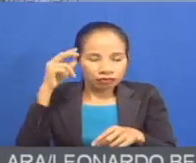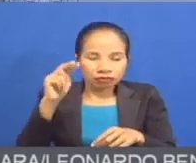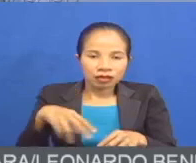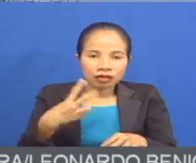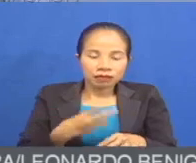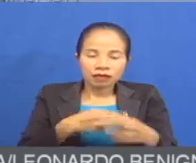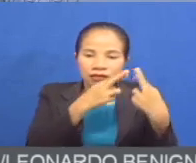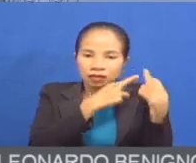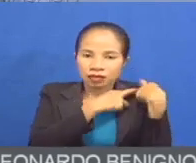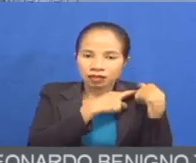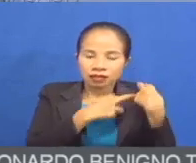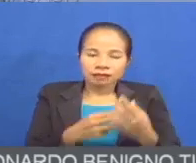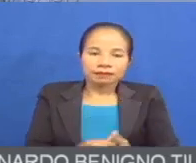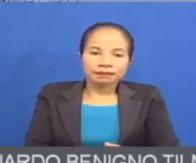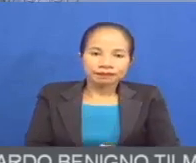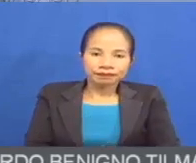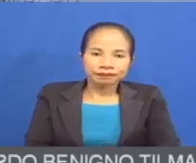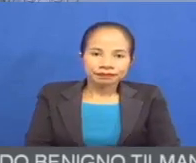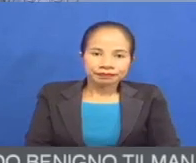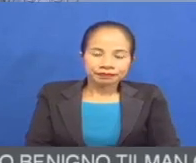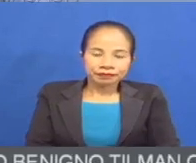aminia competência rasi cada